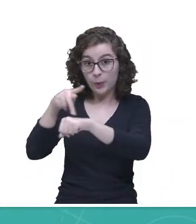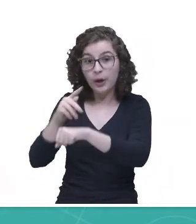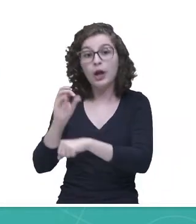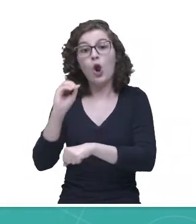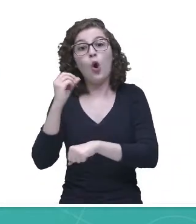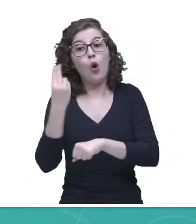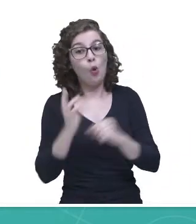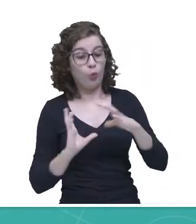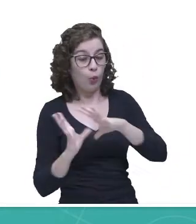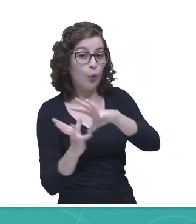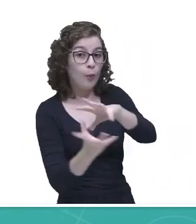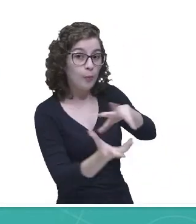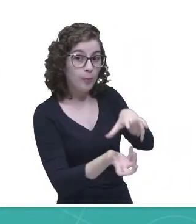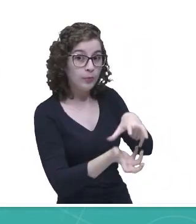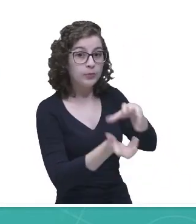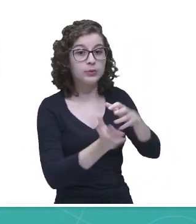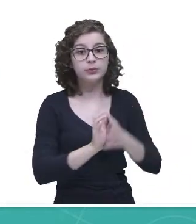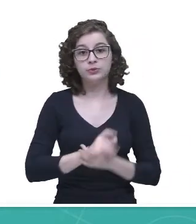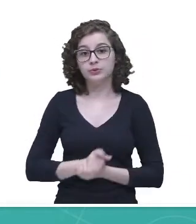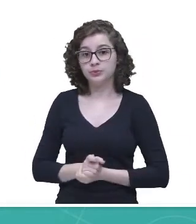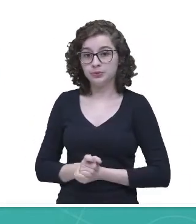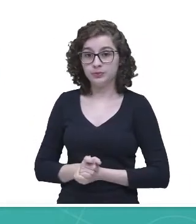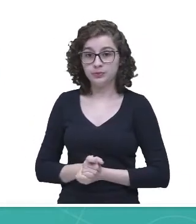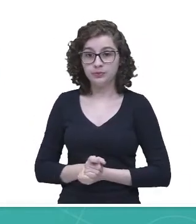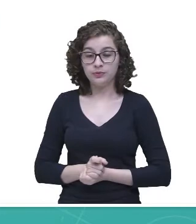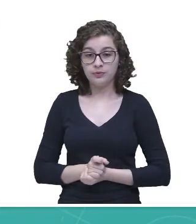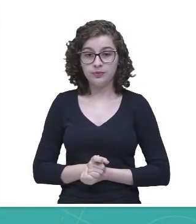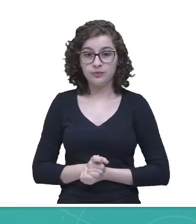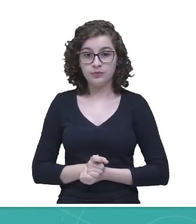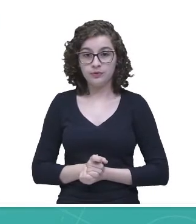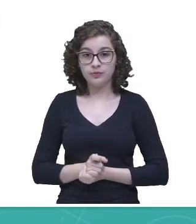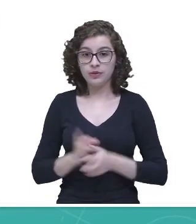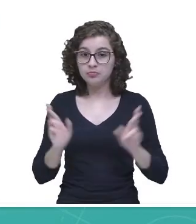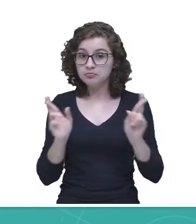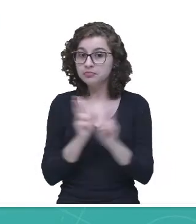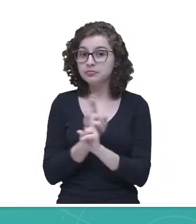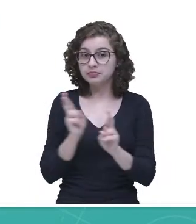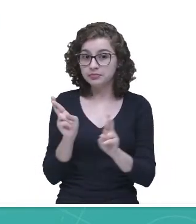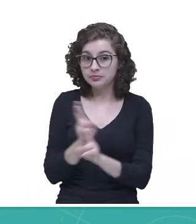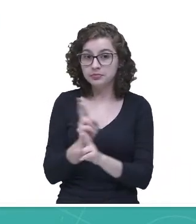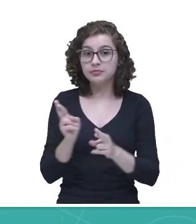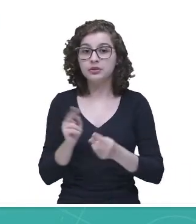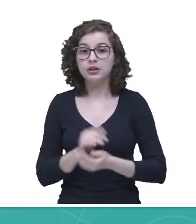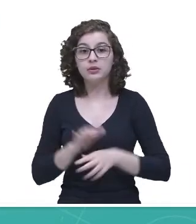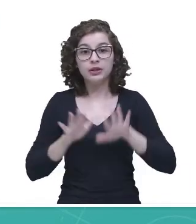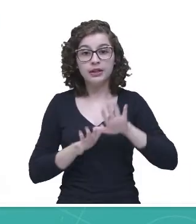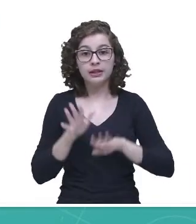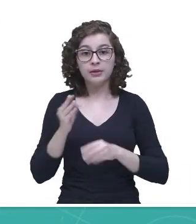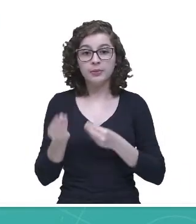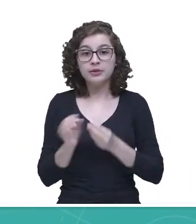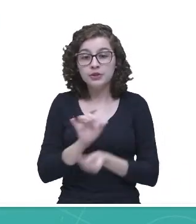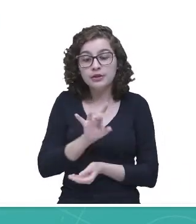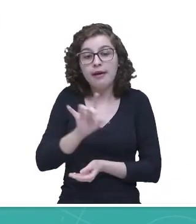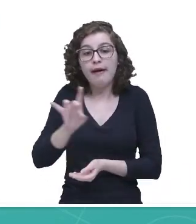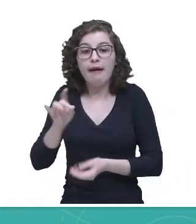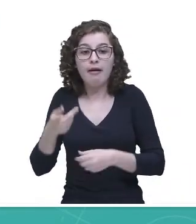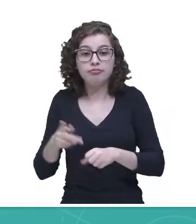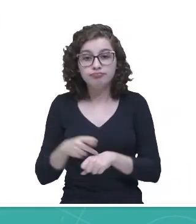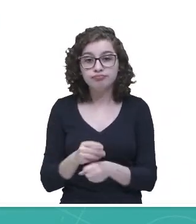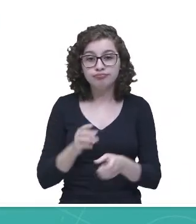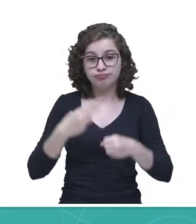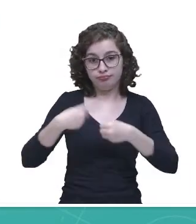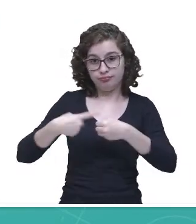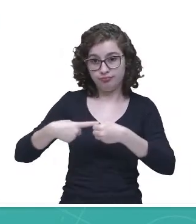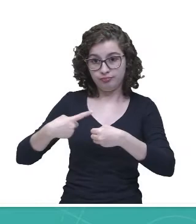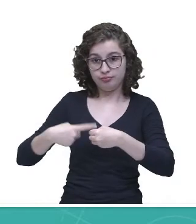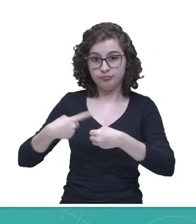do mundo, né? Qualquer outra cidade do mundo aí, que eles estabelecem entre si esse tipo de relação, né? Esse tipo de